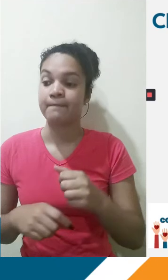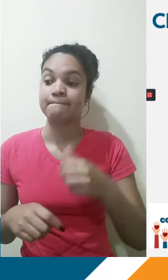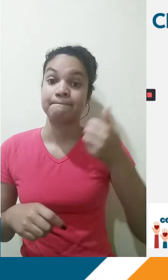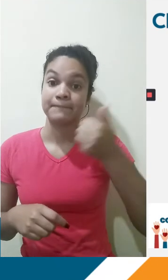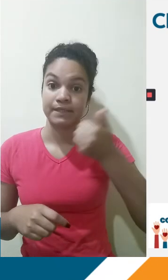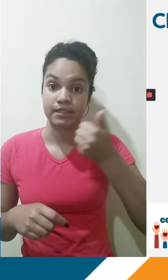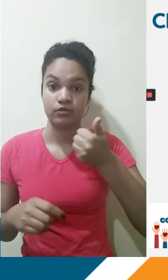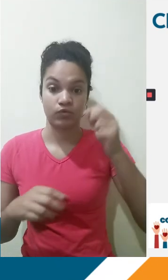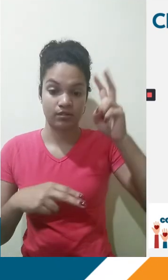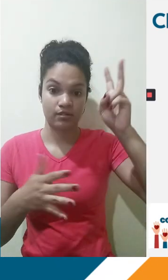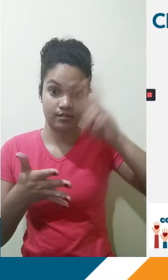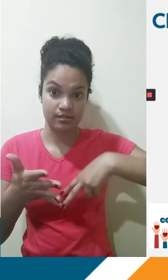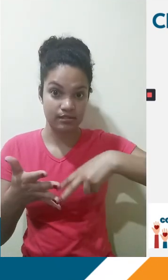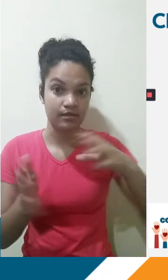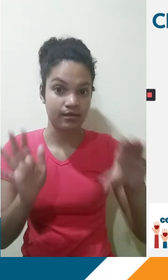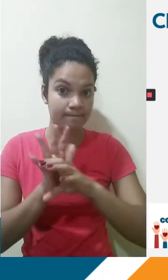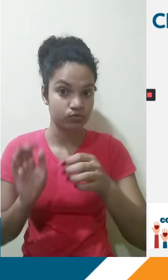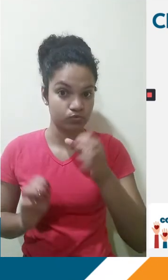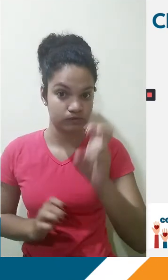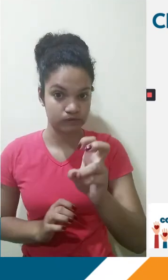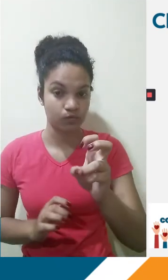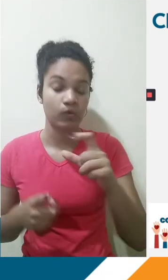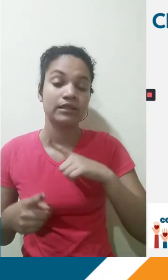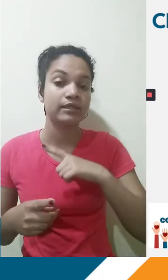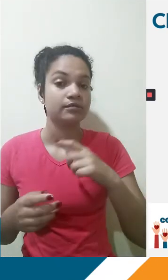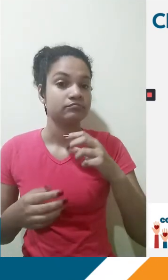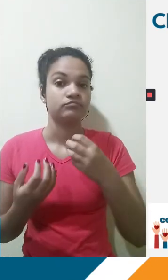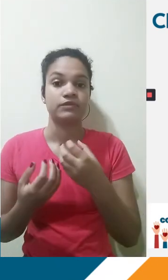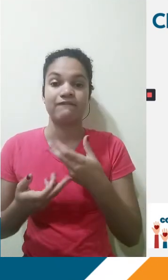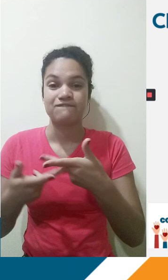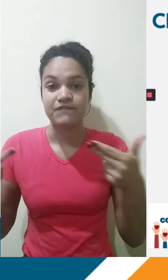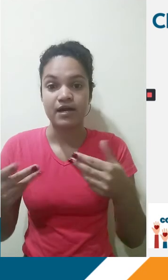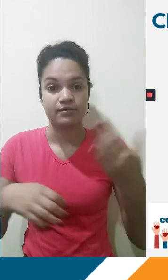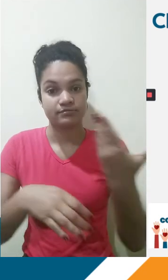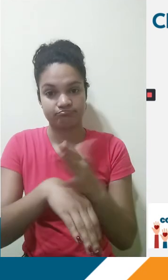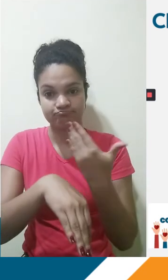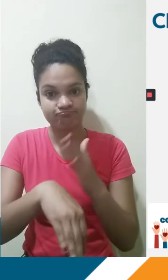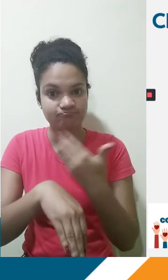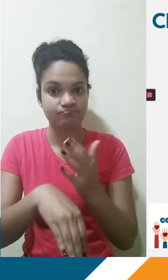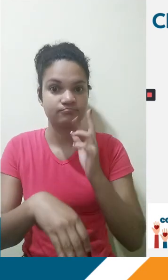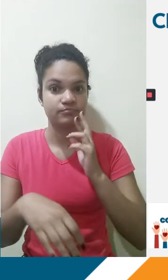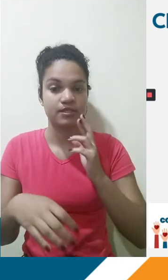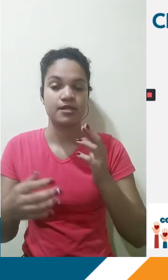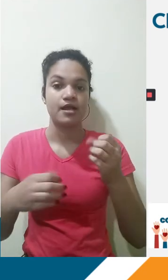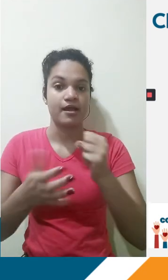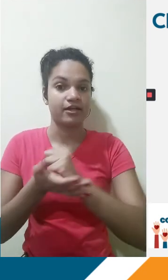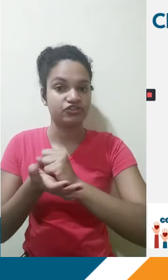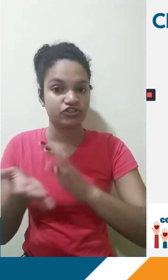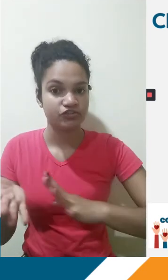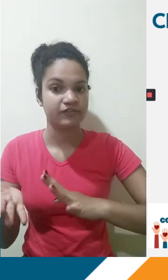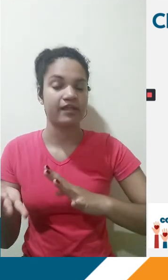semana, façam a leitura do capítulo 5. É um capítulo que tem bastante exercício, bastante